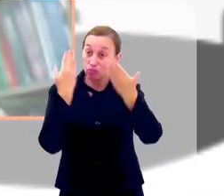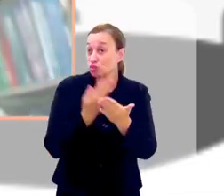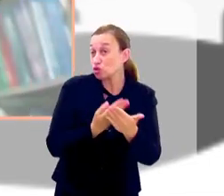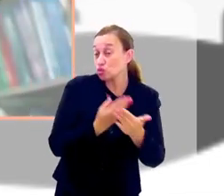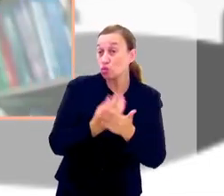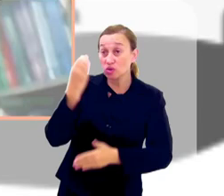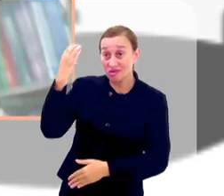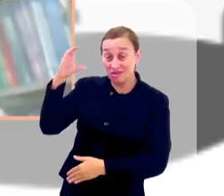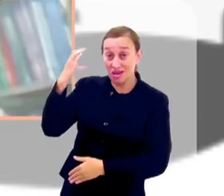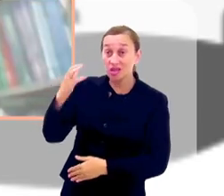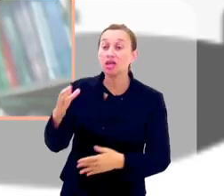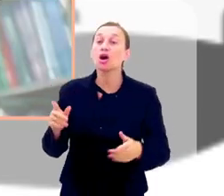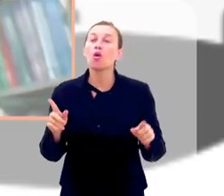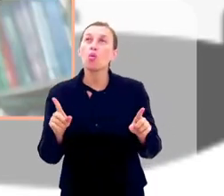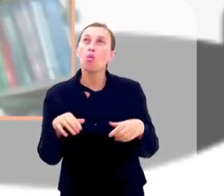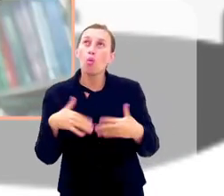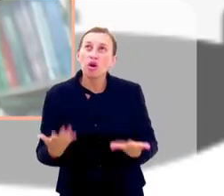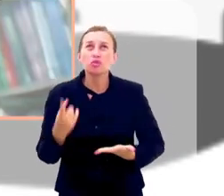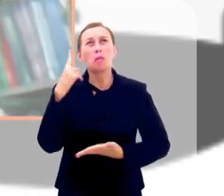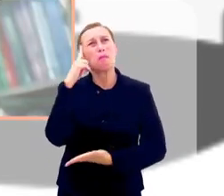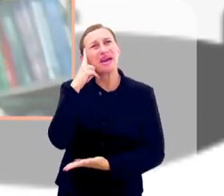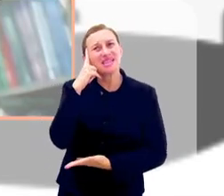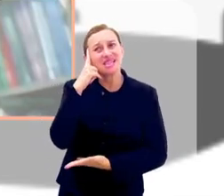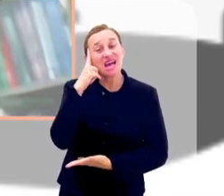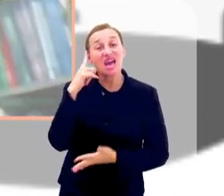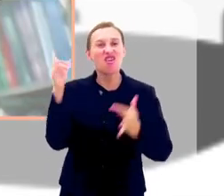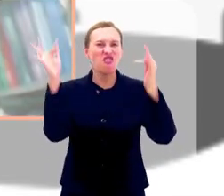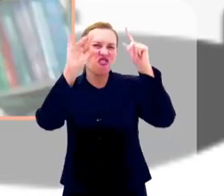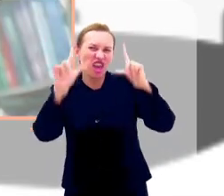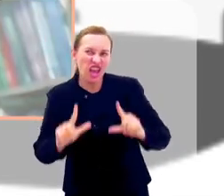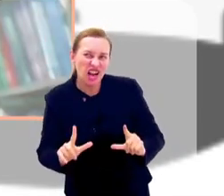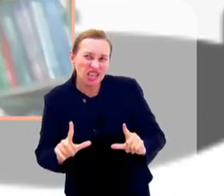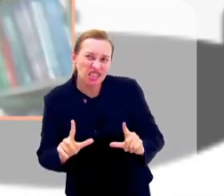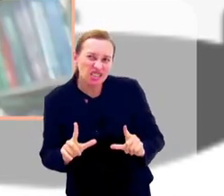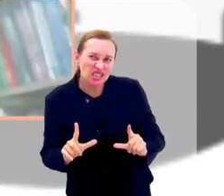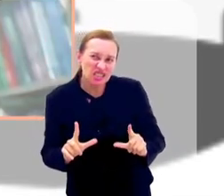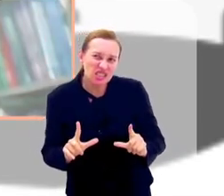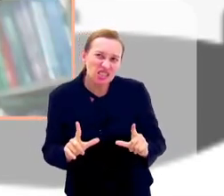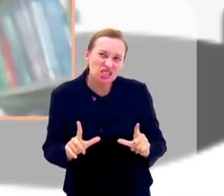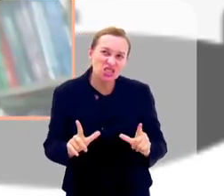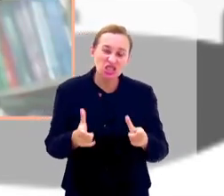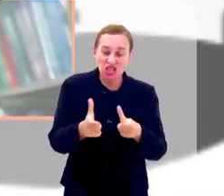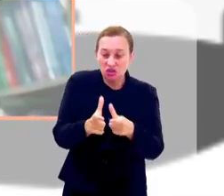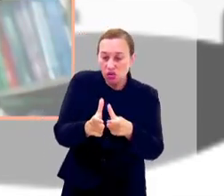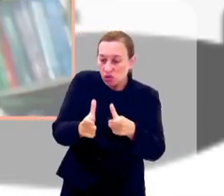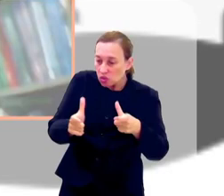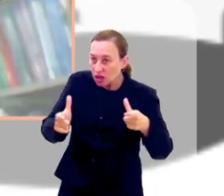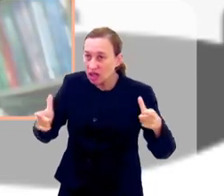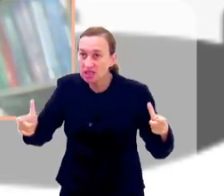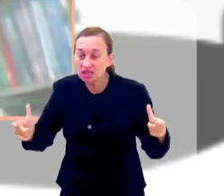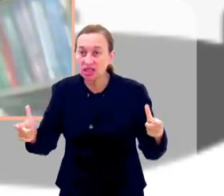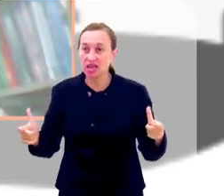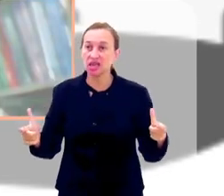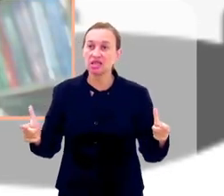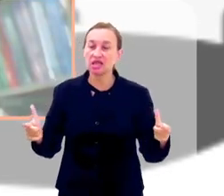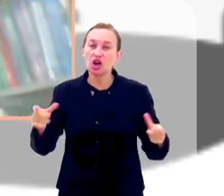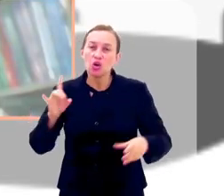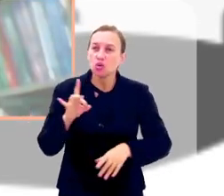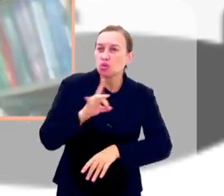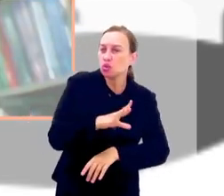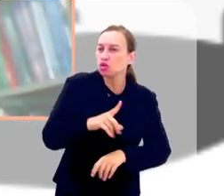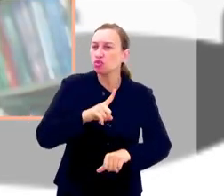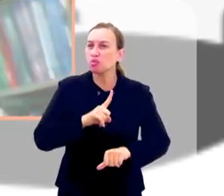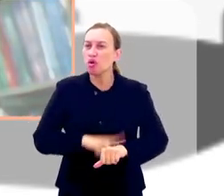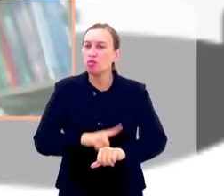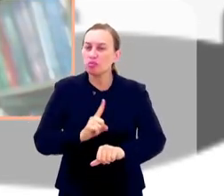neurociências. Agora, quando a gente pensa em felicidade e nessa gama de definições, na última